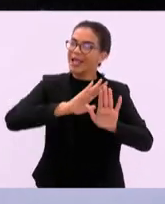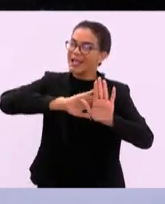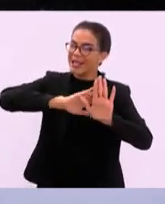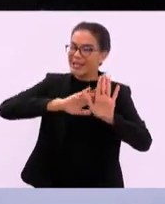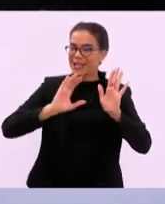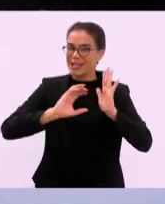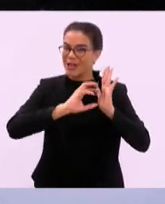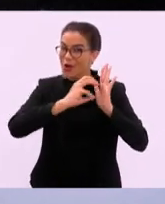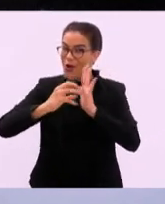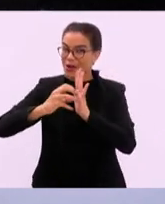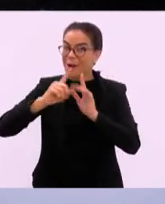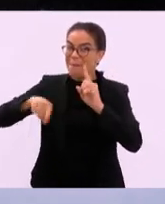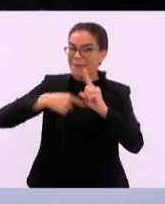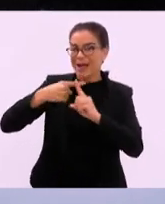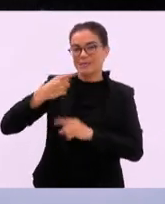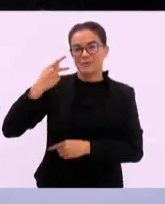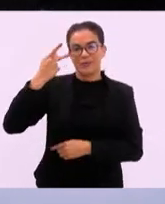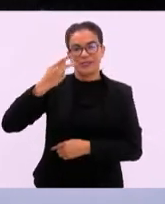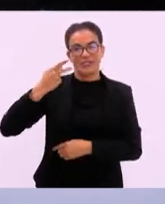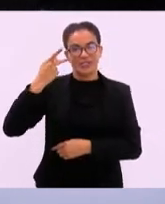ideológica e política.